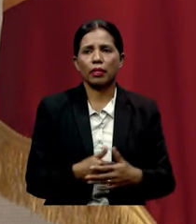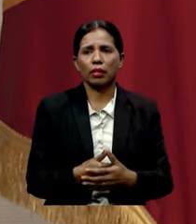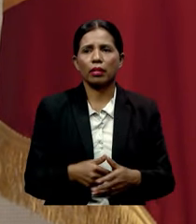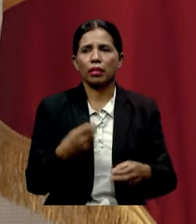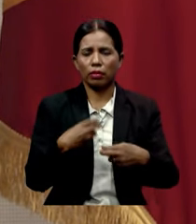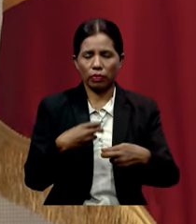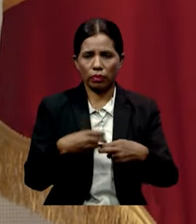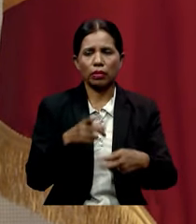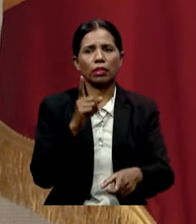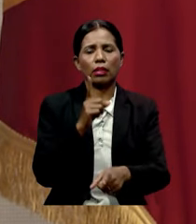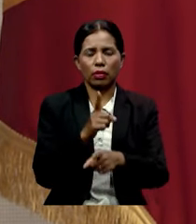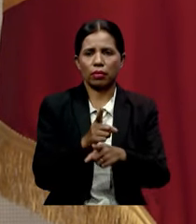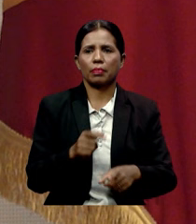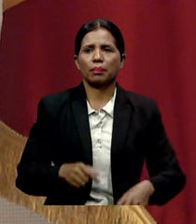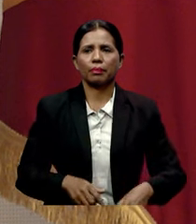difícil.